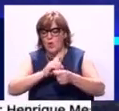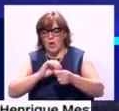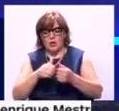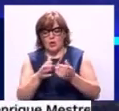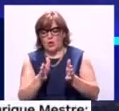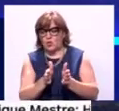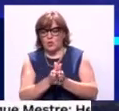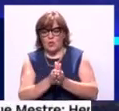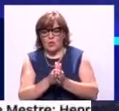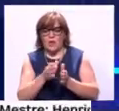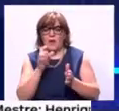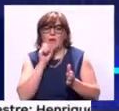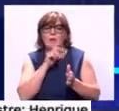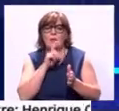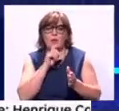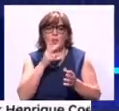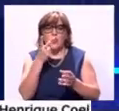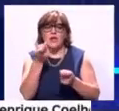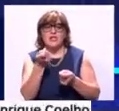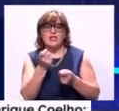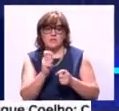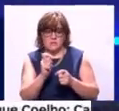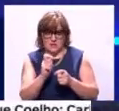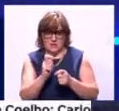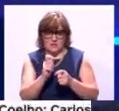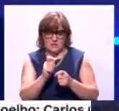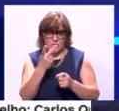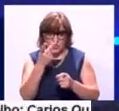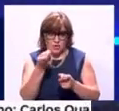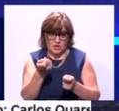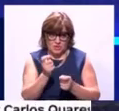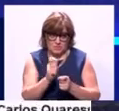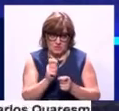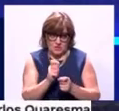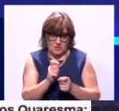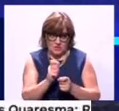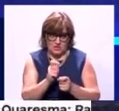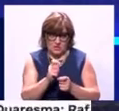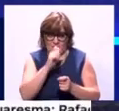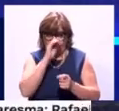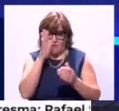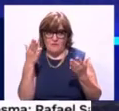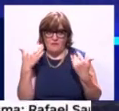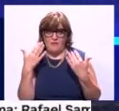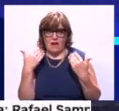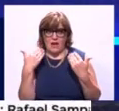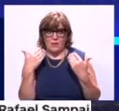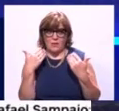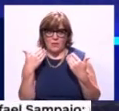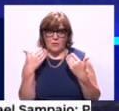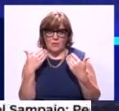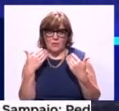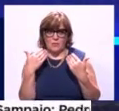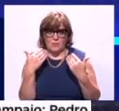mas diga-me, Júlio, é possível. Nós, é em dois como... meses, Júlio, dois meses, os dois meses de verão,